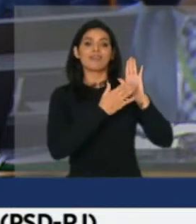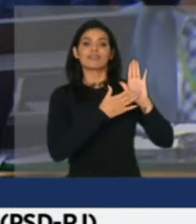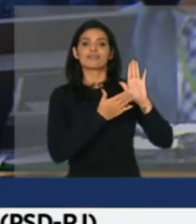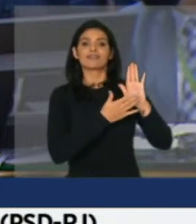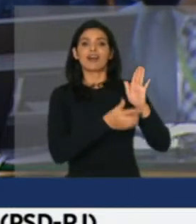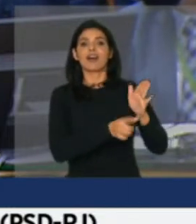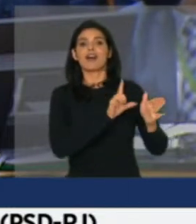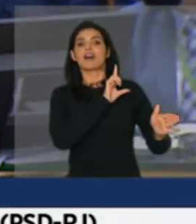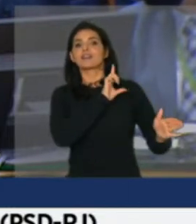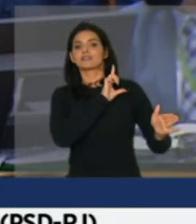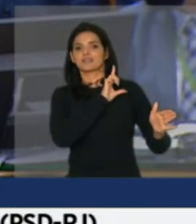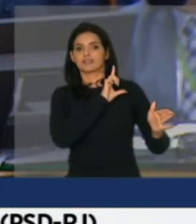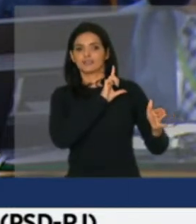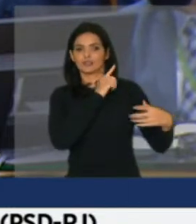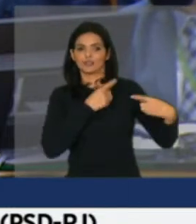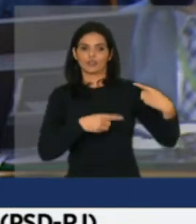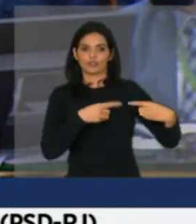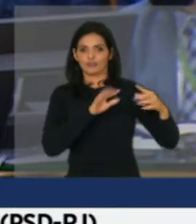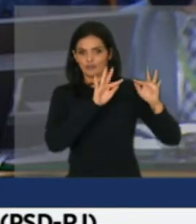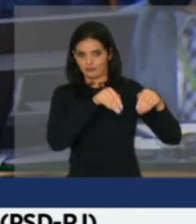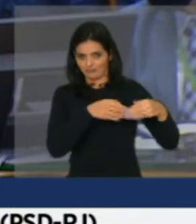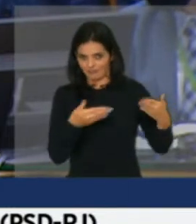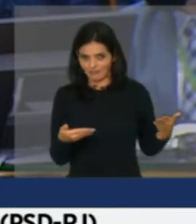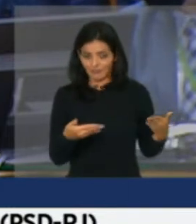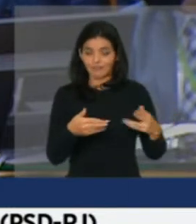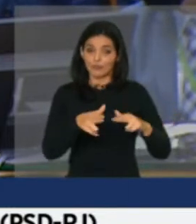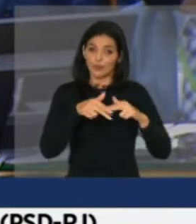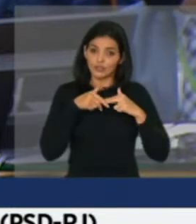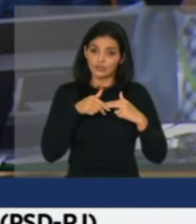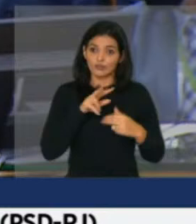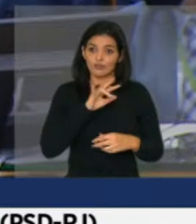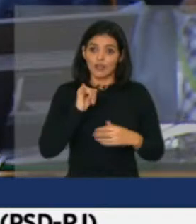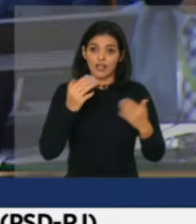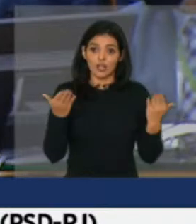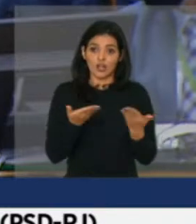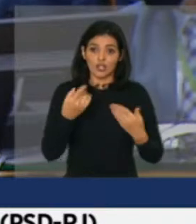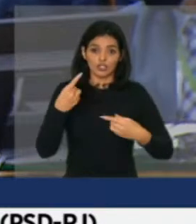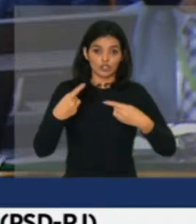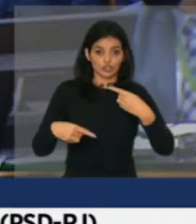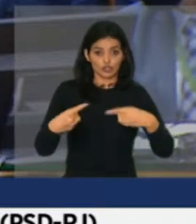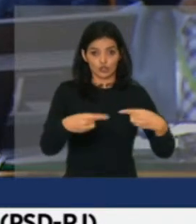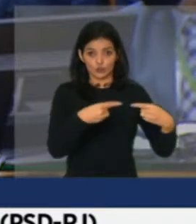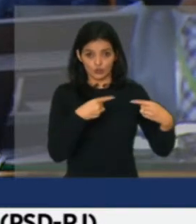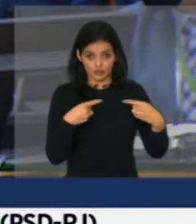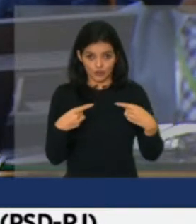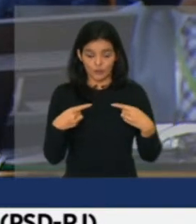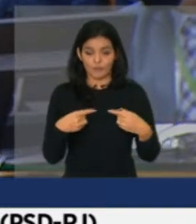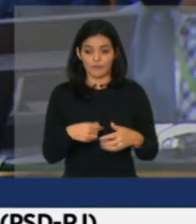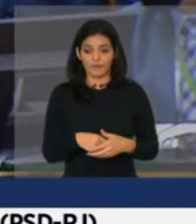encerramento de discussão. Portanto, o que irá para a discussão